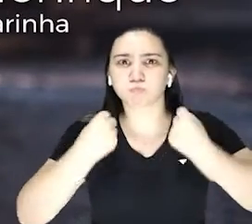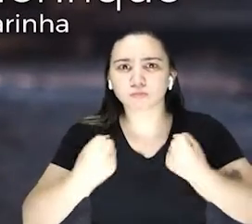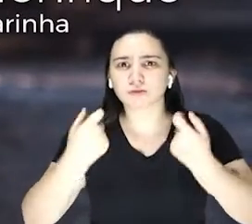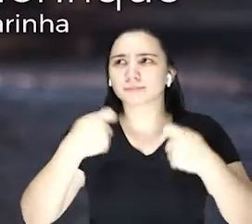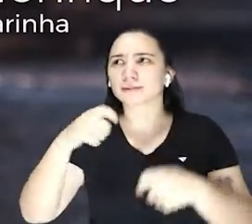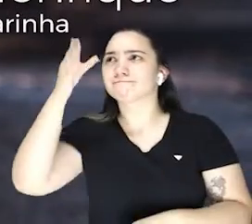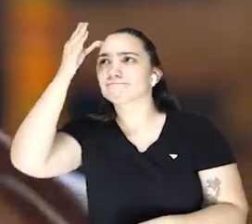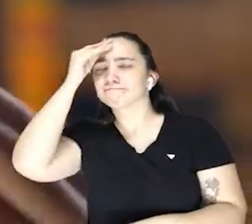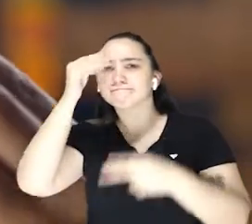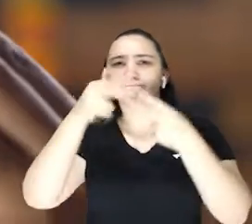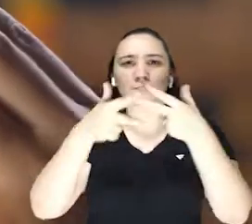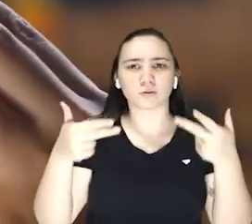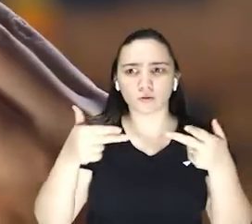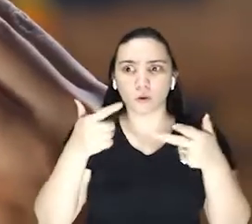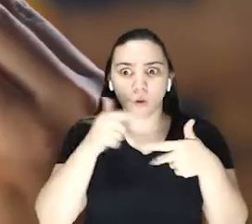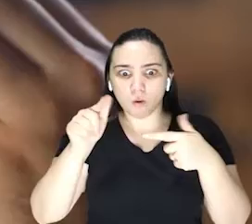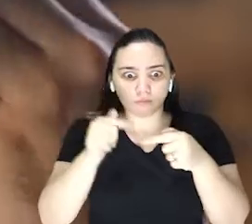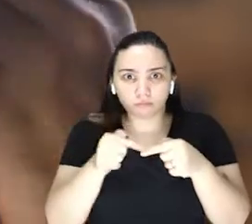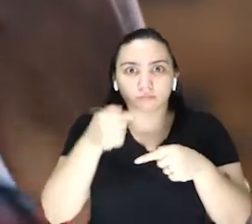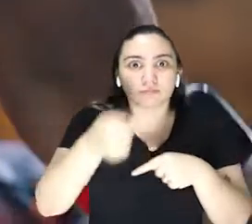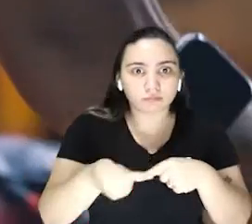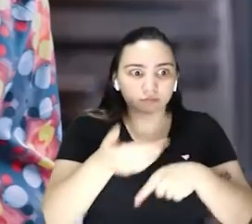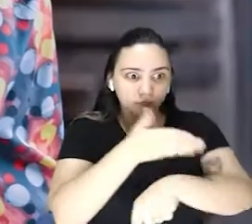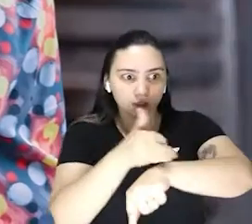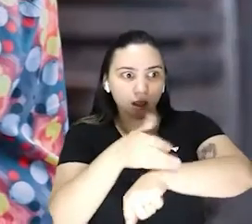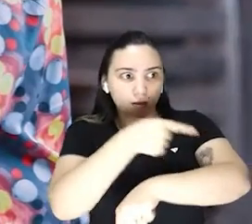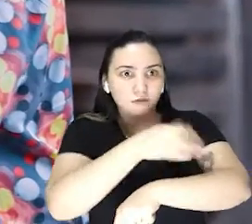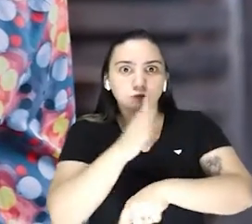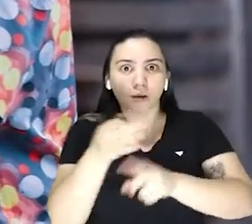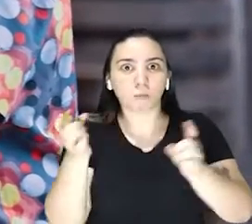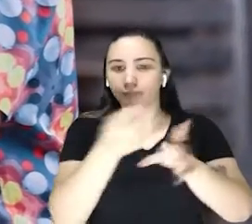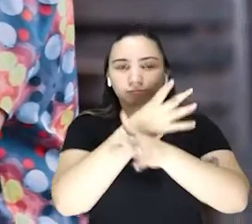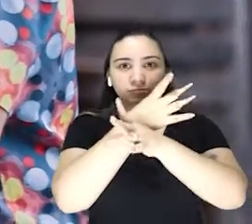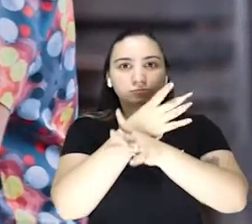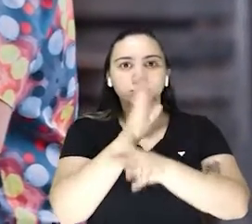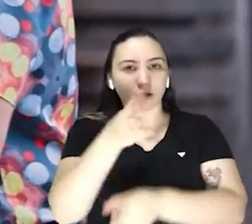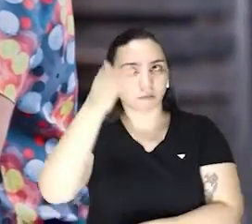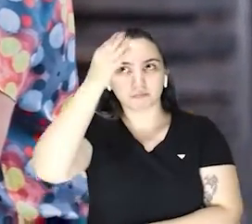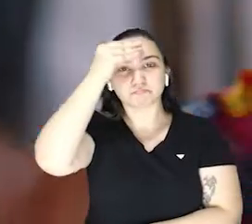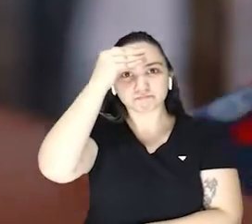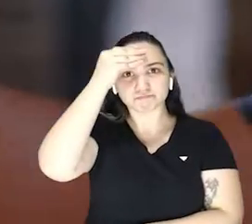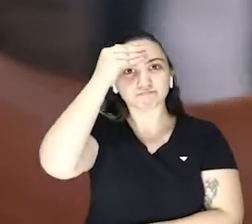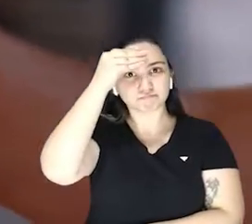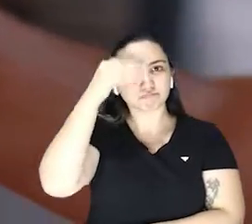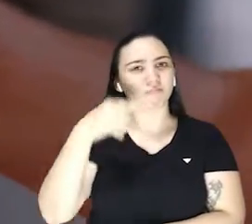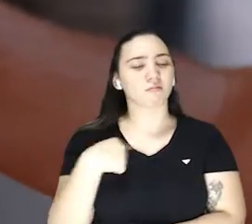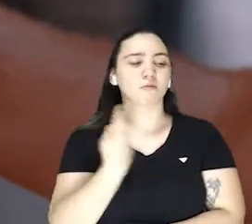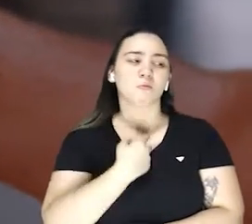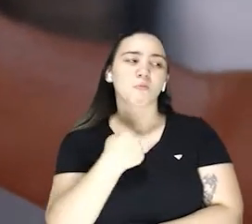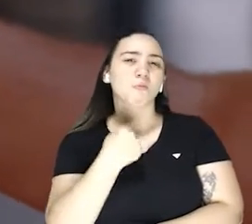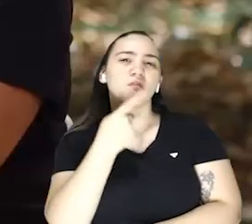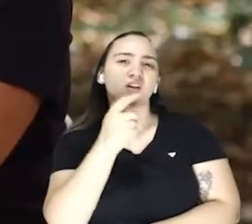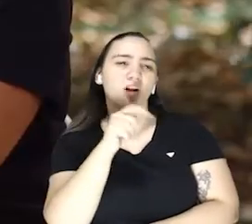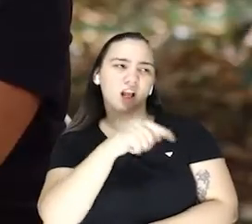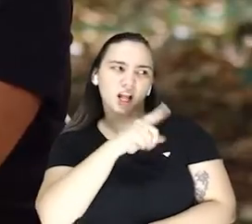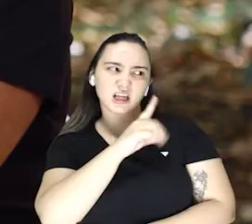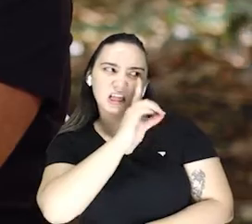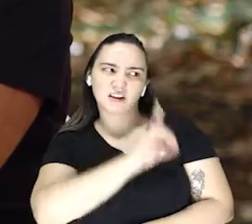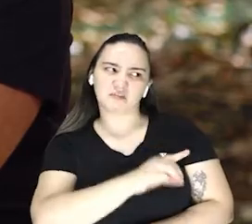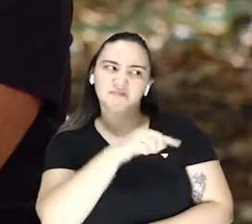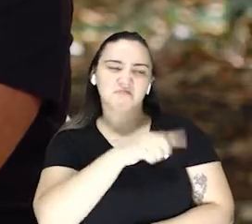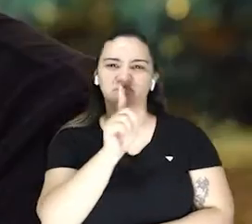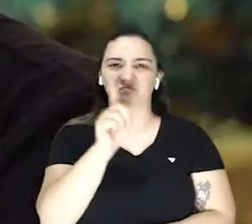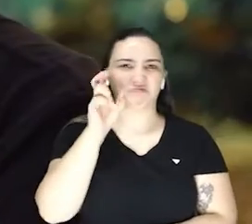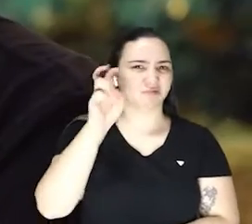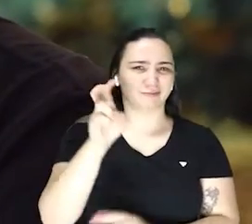texto, decorar as marcas ali da cena. No outro final de semana que a gente ensaiou, ela estava tudo decorado, já tudo pronto. É não subestimar a